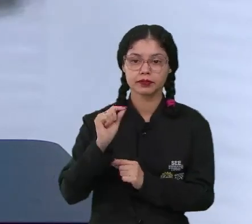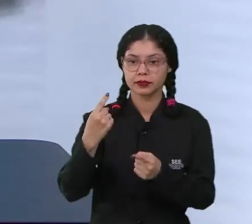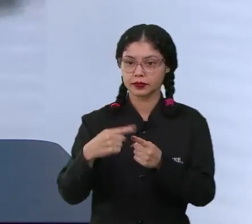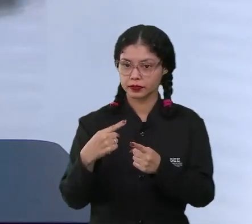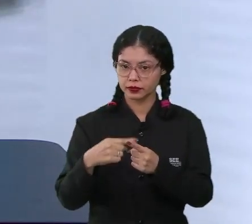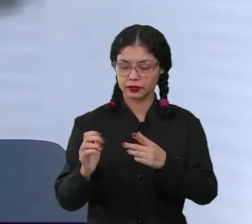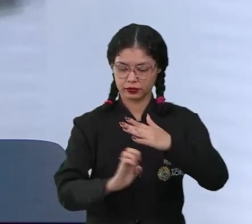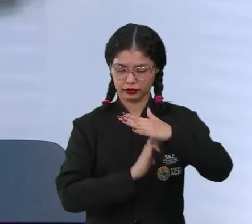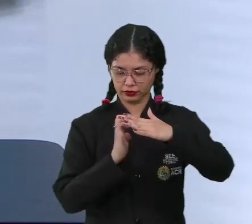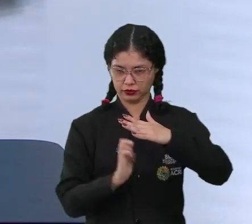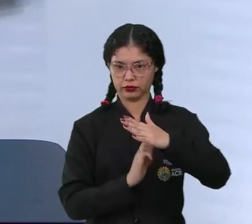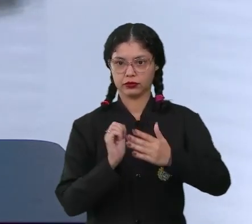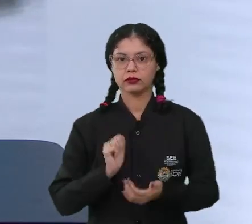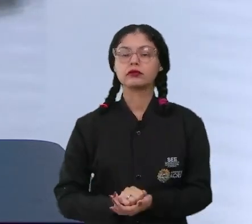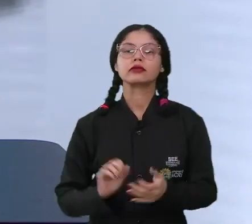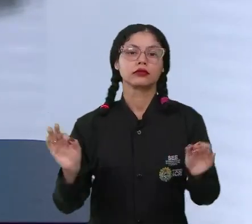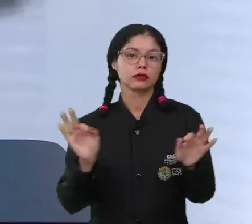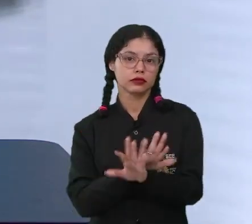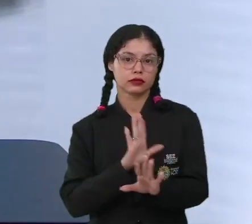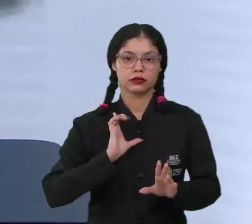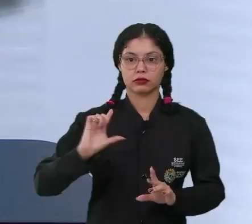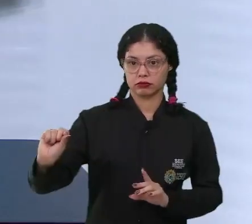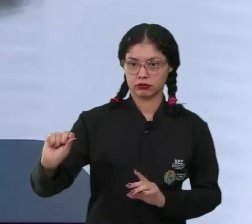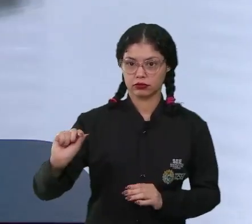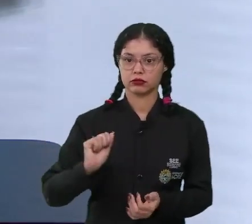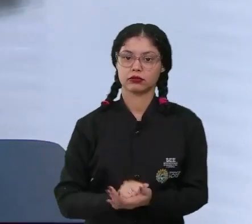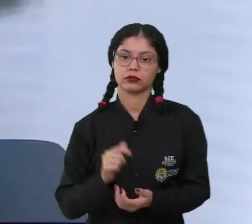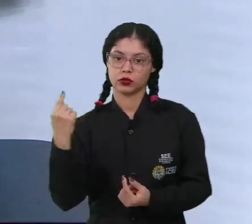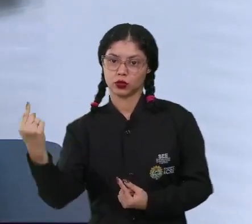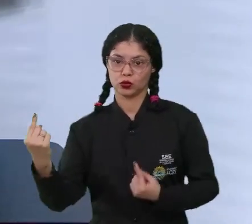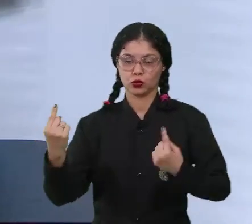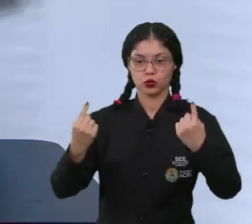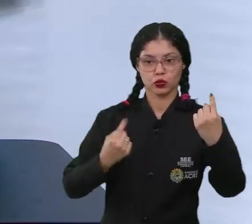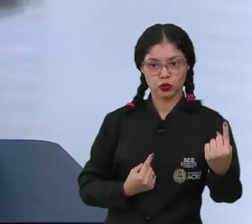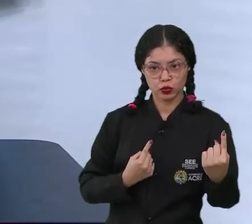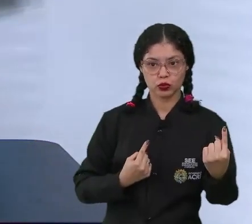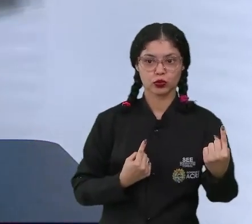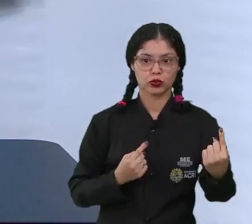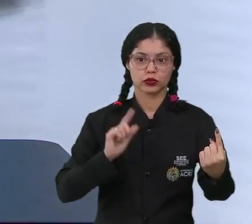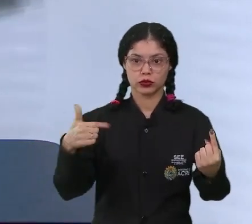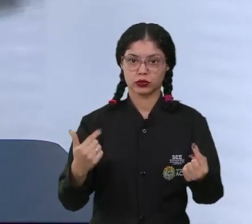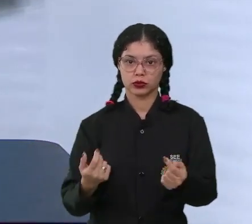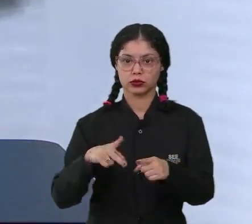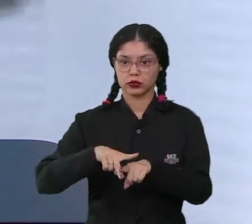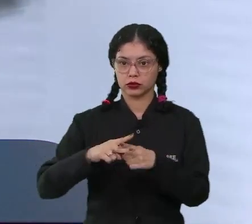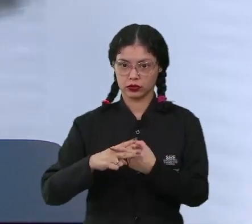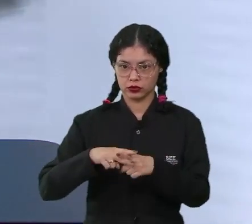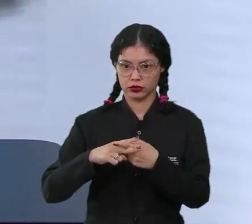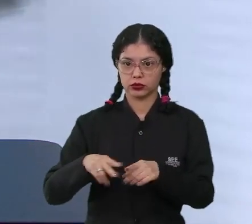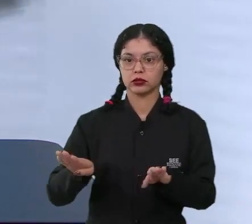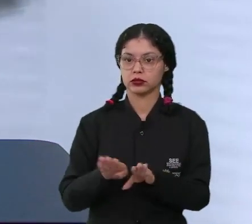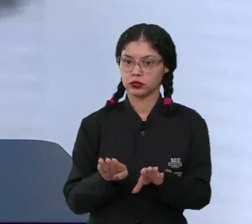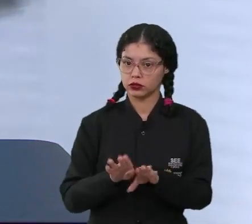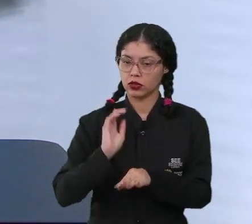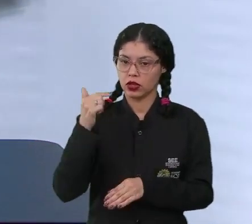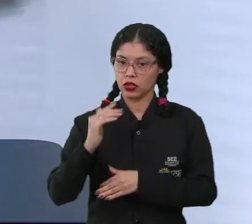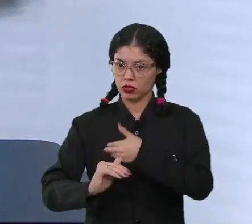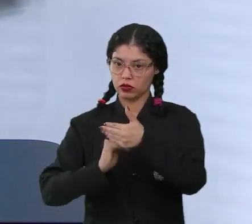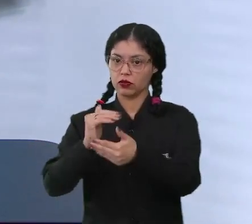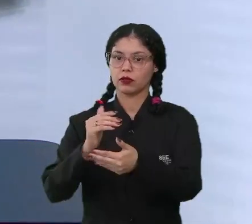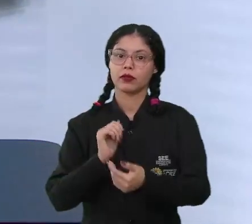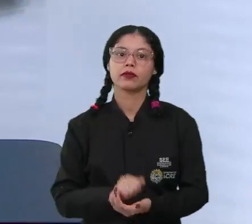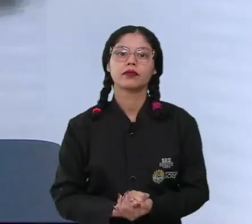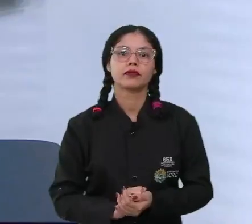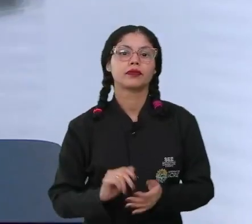essas empresas elas acabam saindo aí de um país desenvolvido para se instalar em um país em